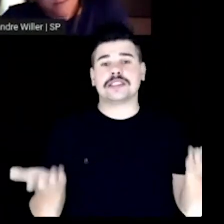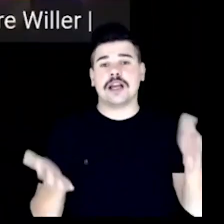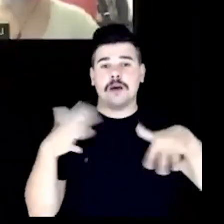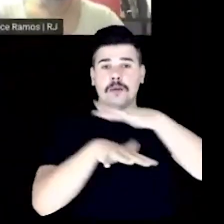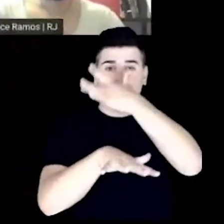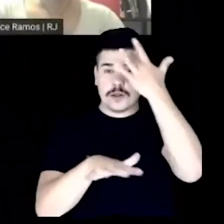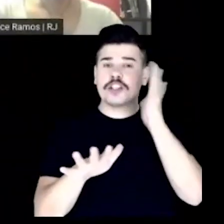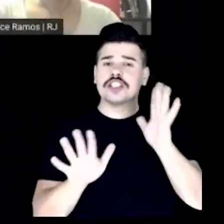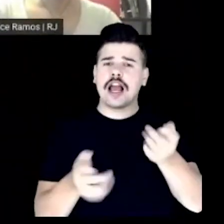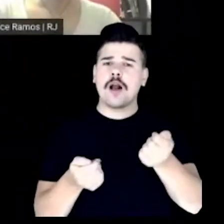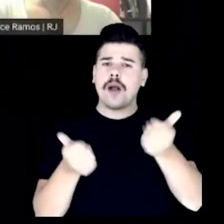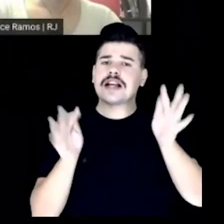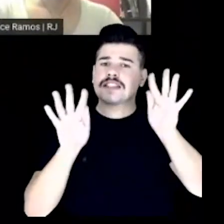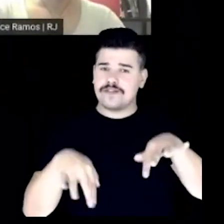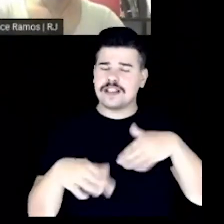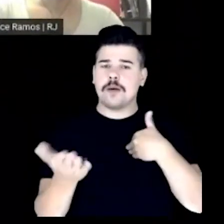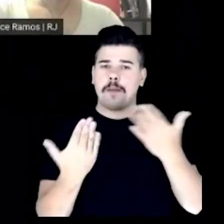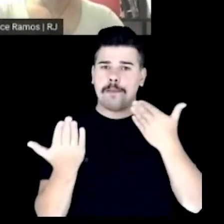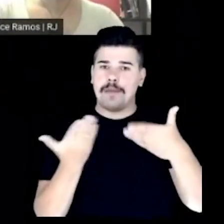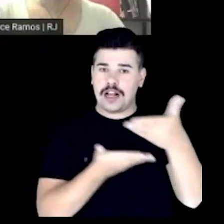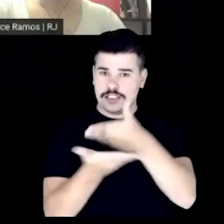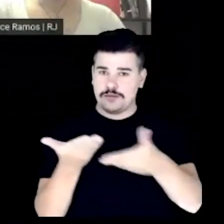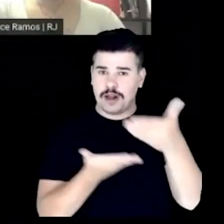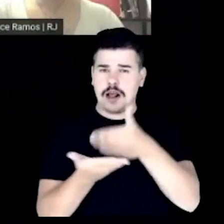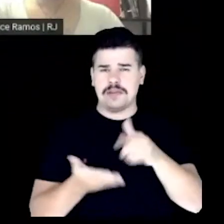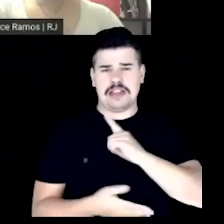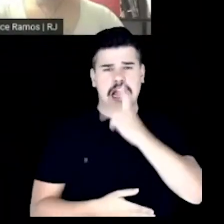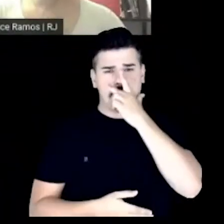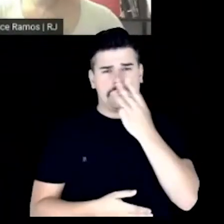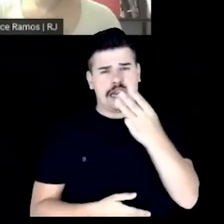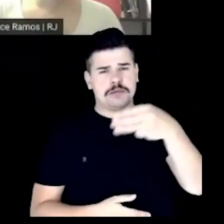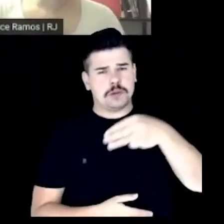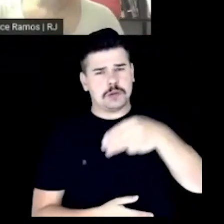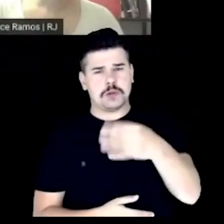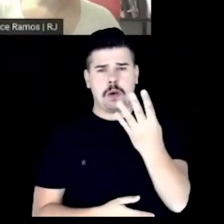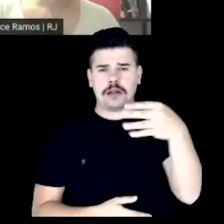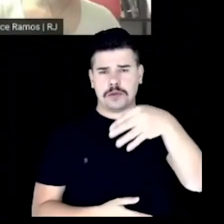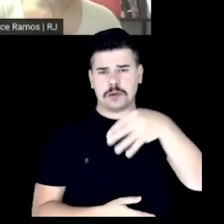Obrigado. Gente, estamos já no final do nosso bate-papo, temos aí uns